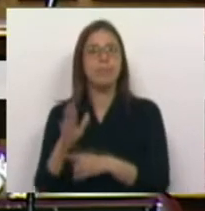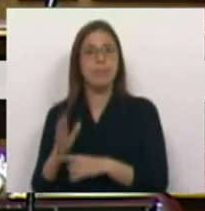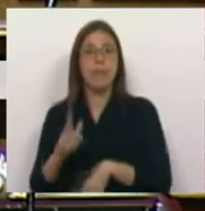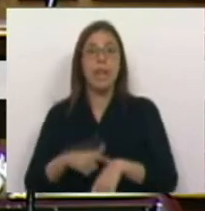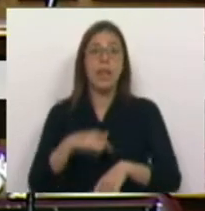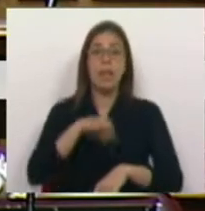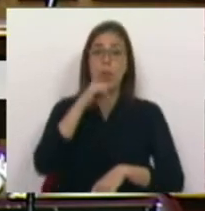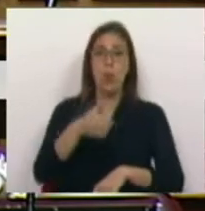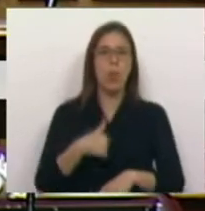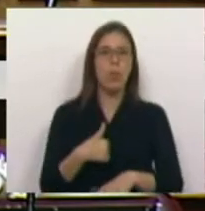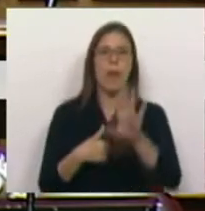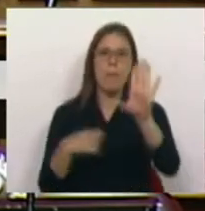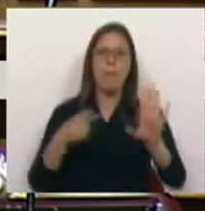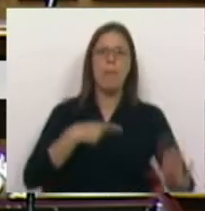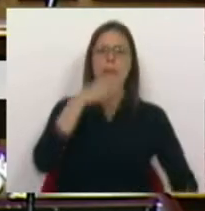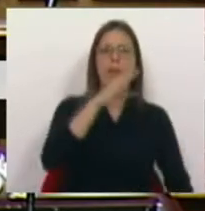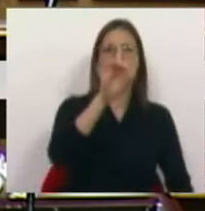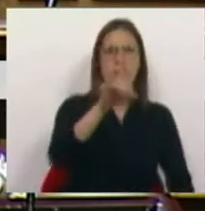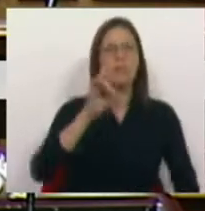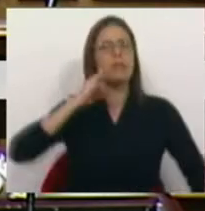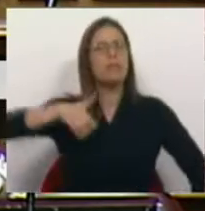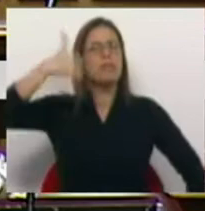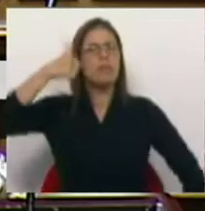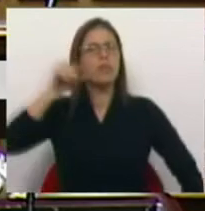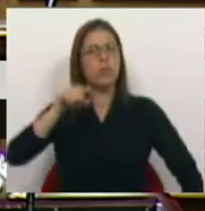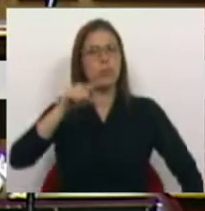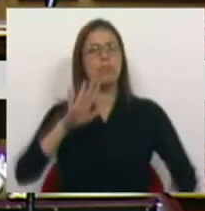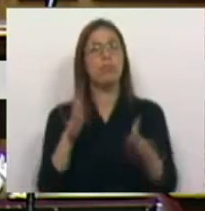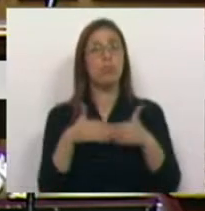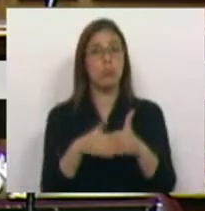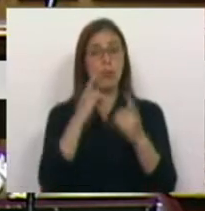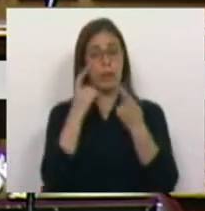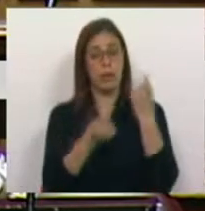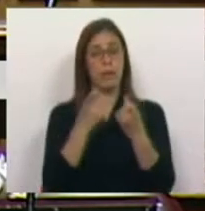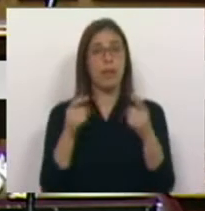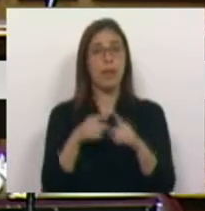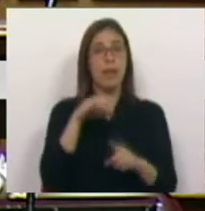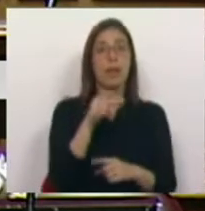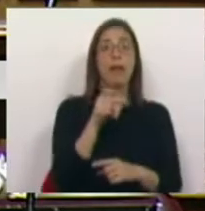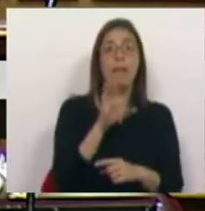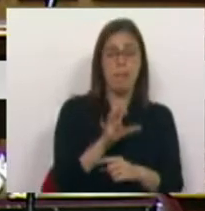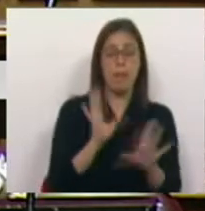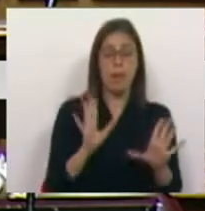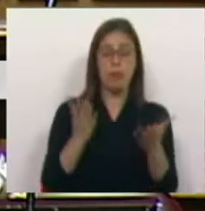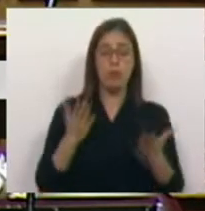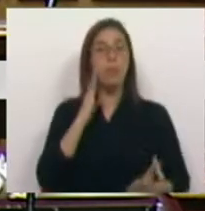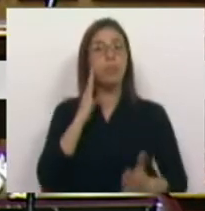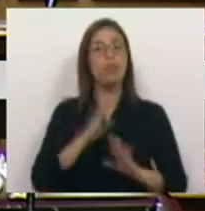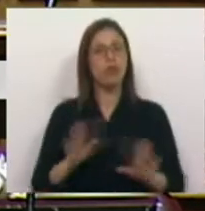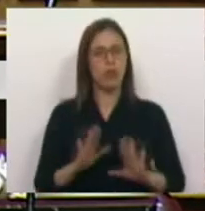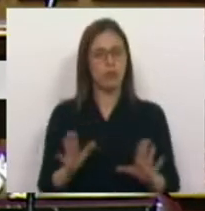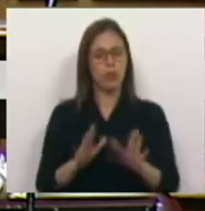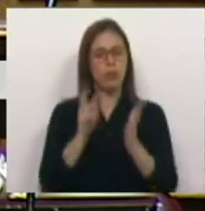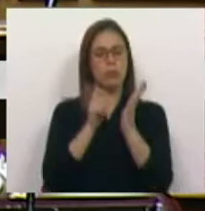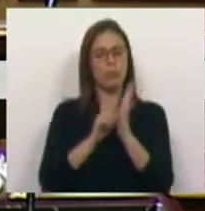tempo não permite, mas devo dizer, Sr. Ministro, é fundamental que no processo de revisão da PAC, que está já em curso, que já